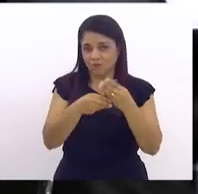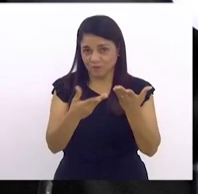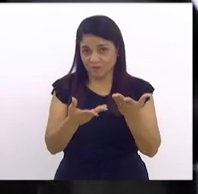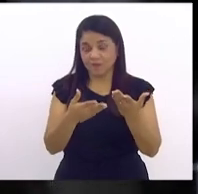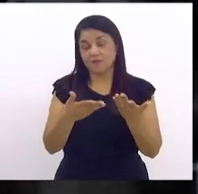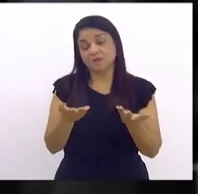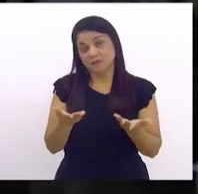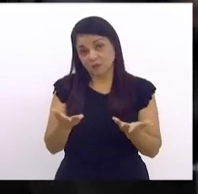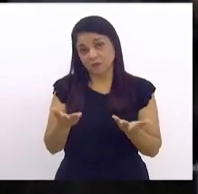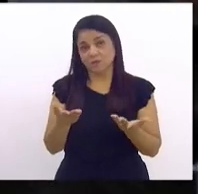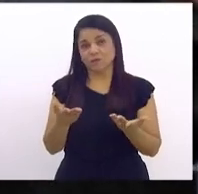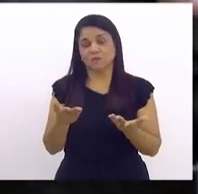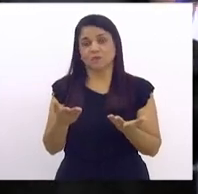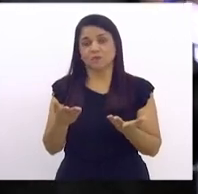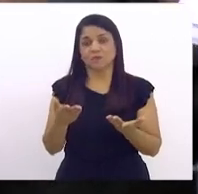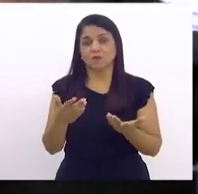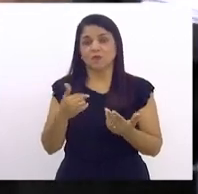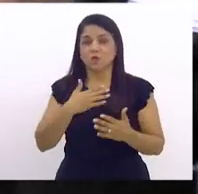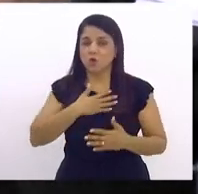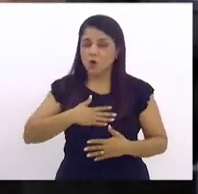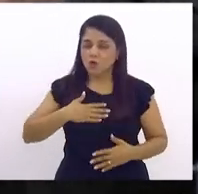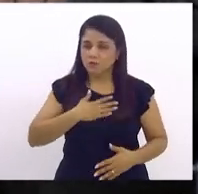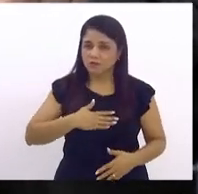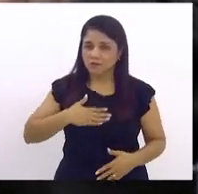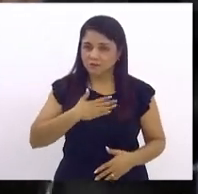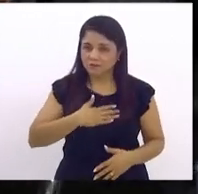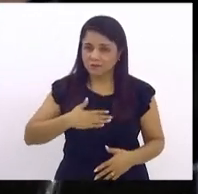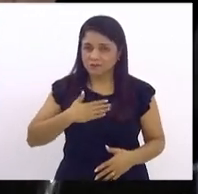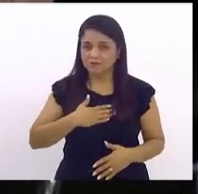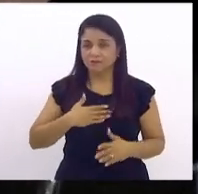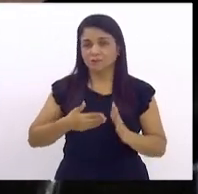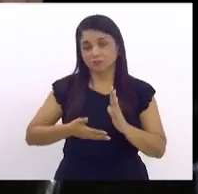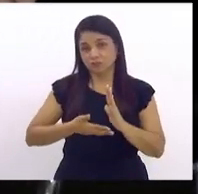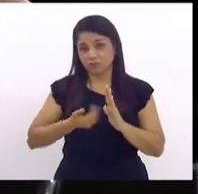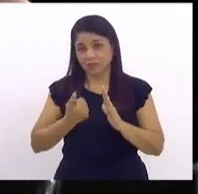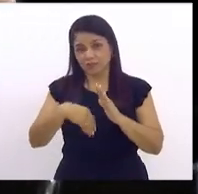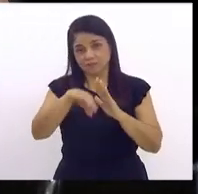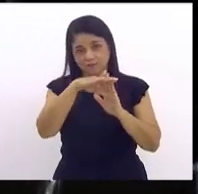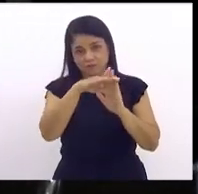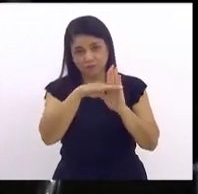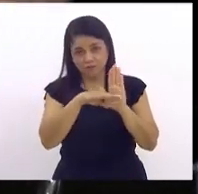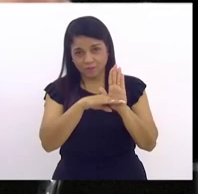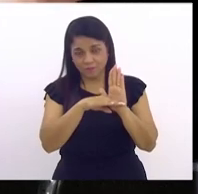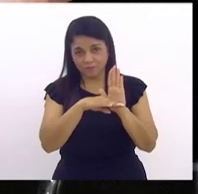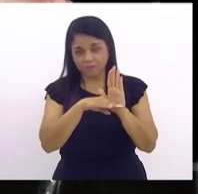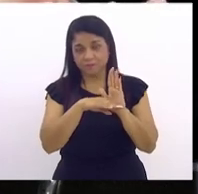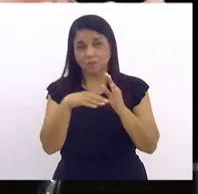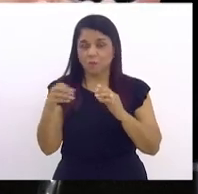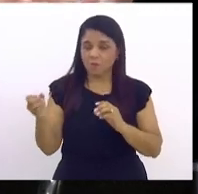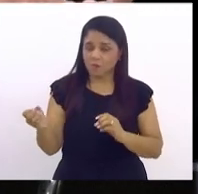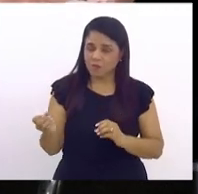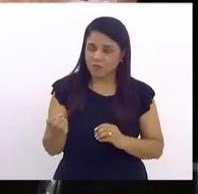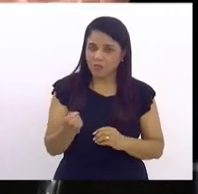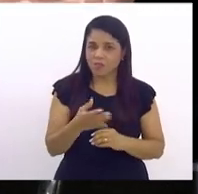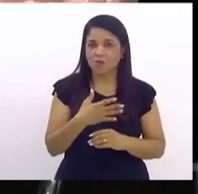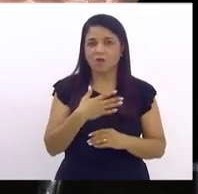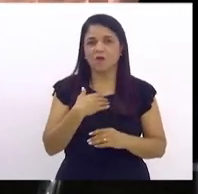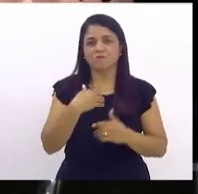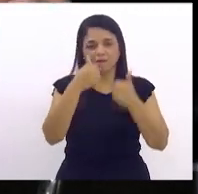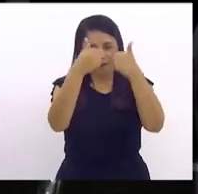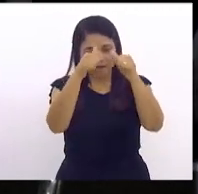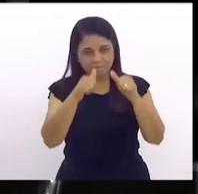de qualquer forma, eu gostaria ao senhor retirar de pauta, o senhor tratar de uma nova